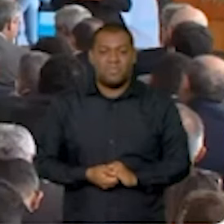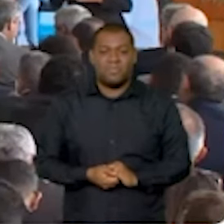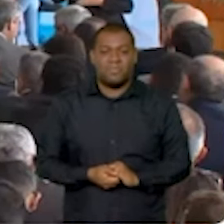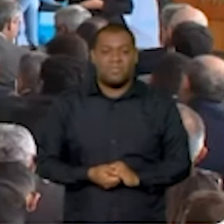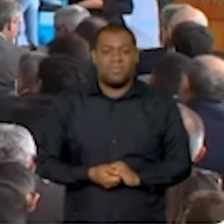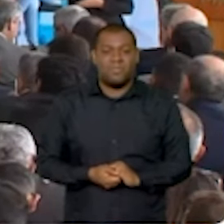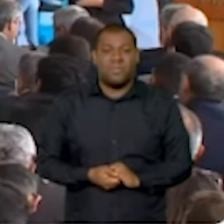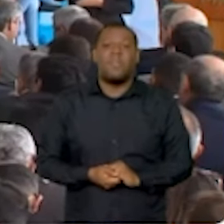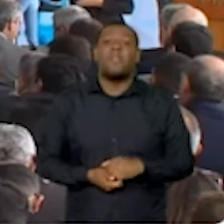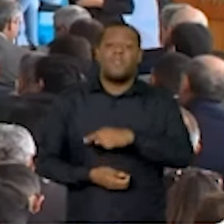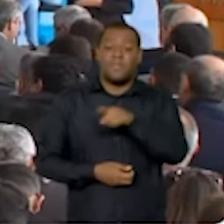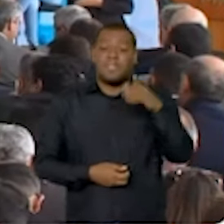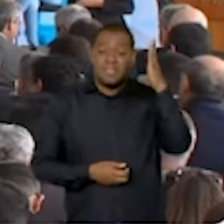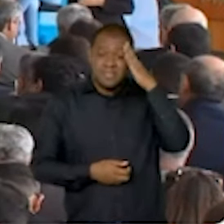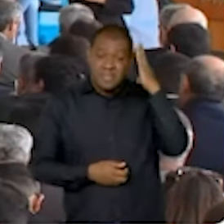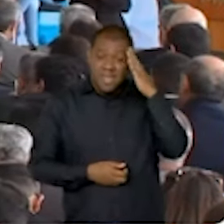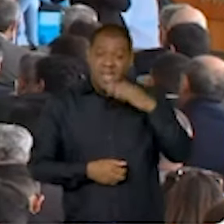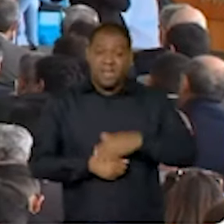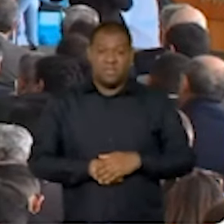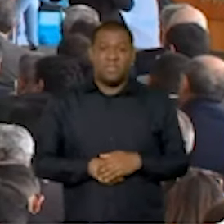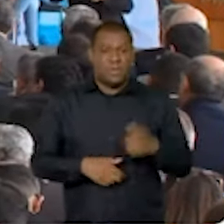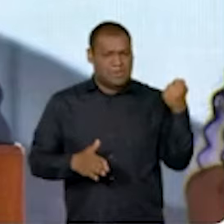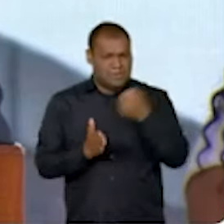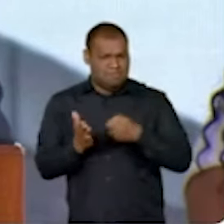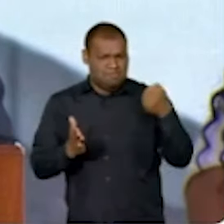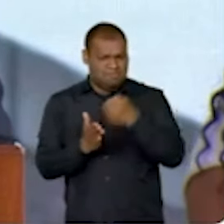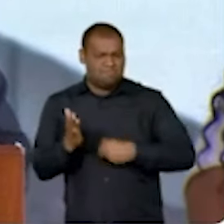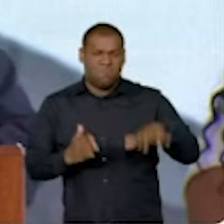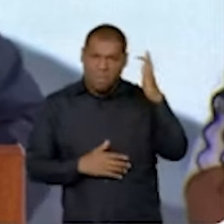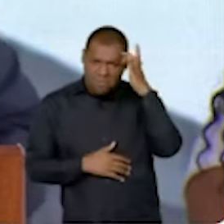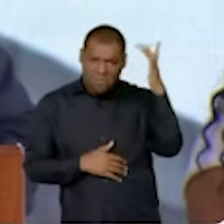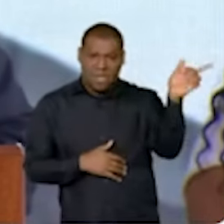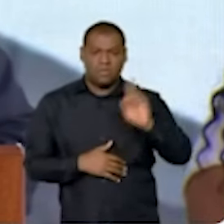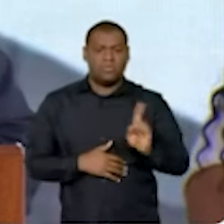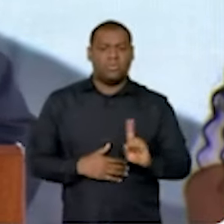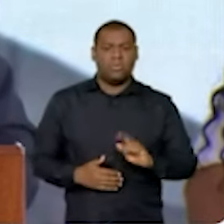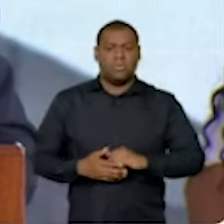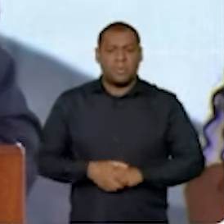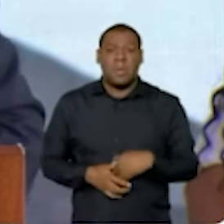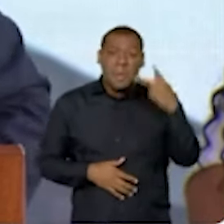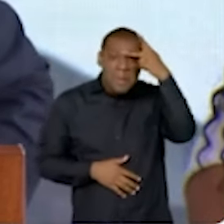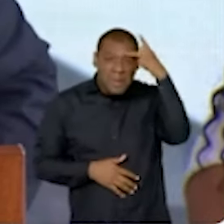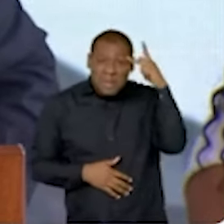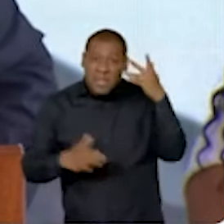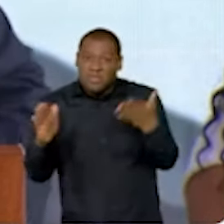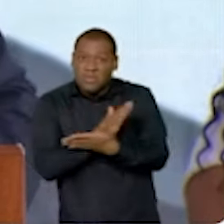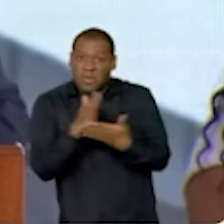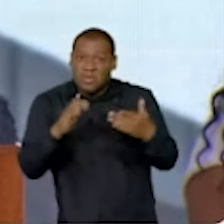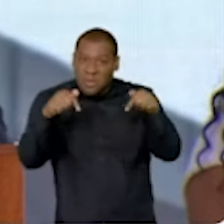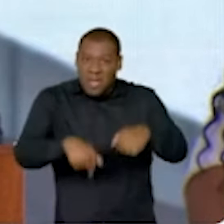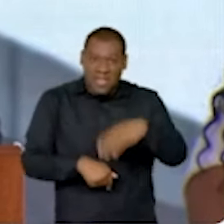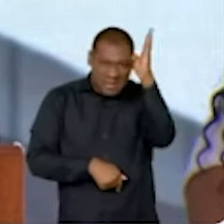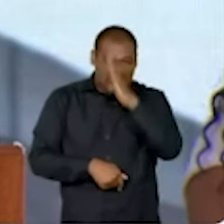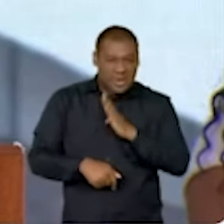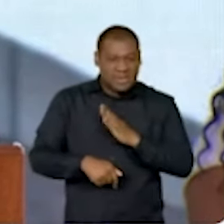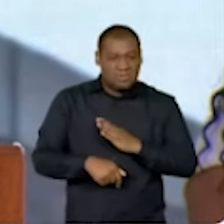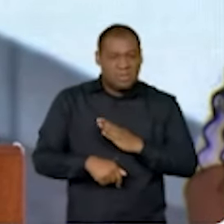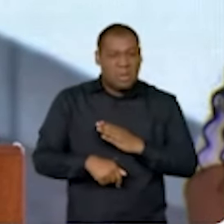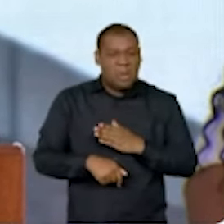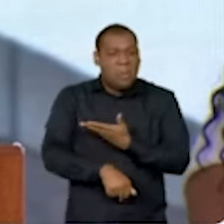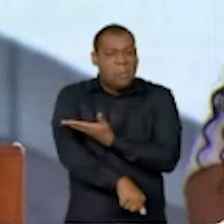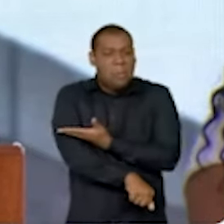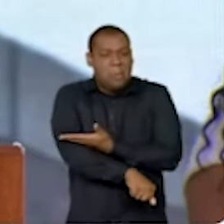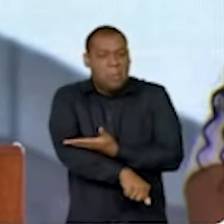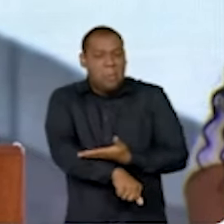vencer, vocês sabem que a luta não é fácil. Porque tem muita gente nesse país acostumado a